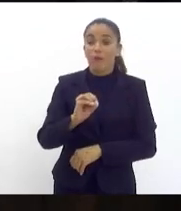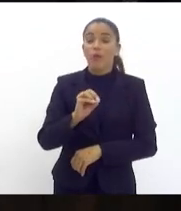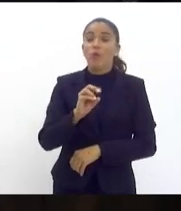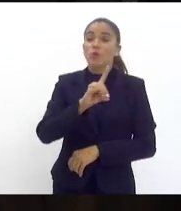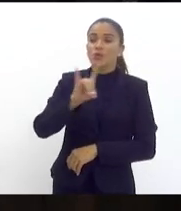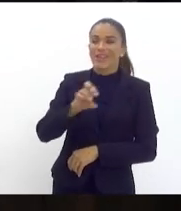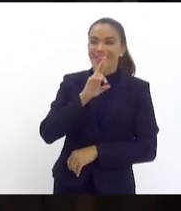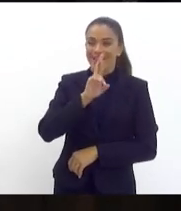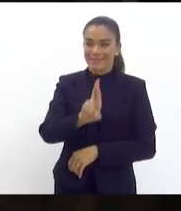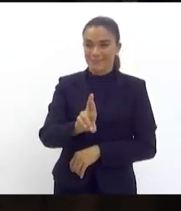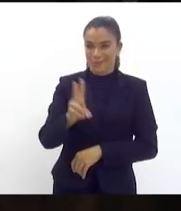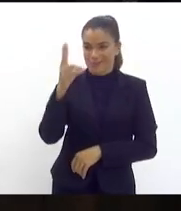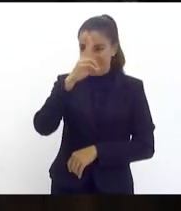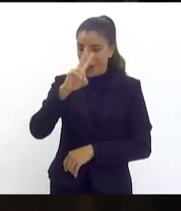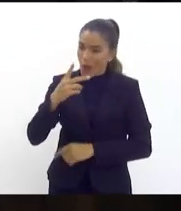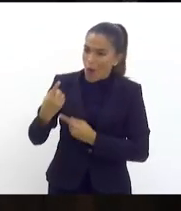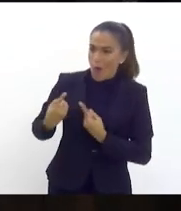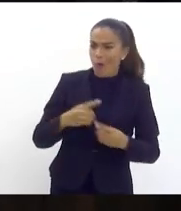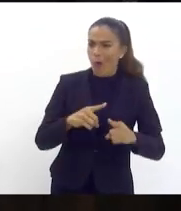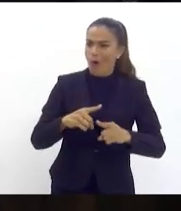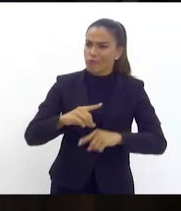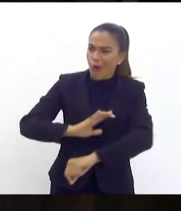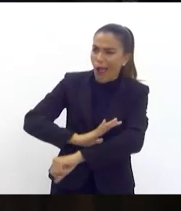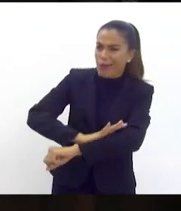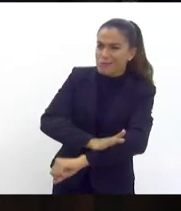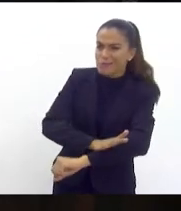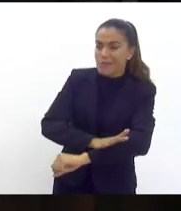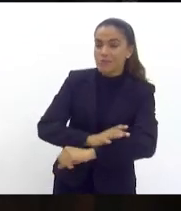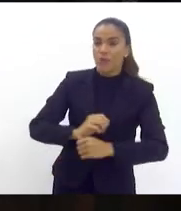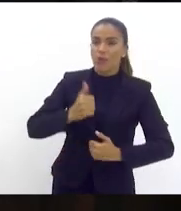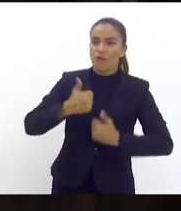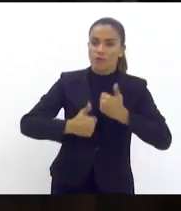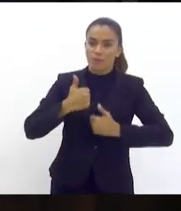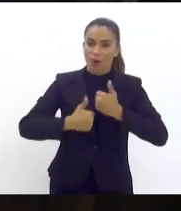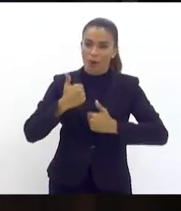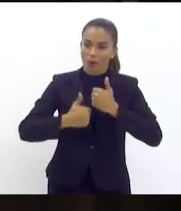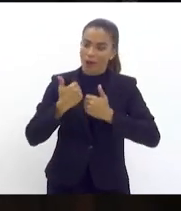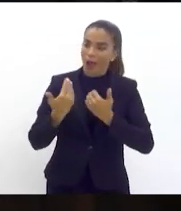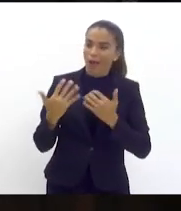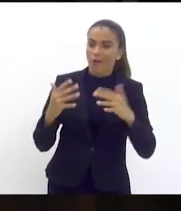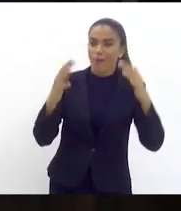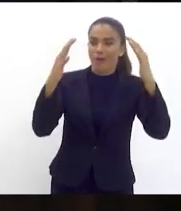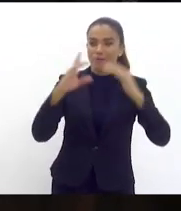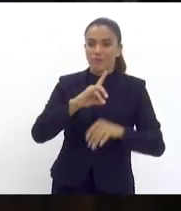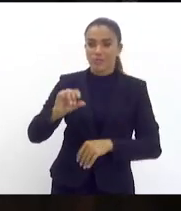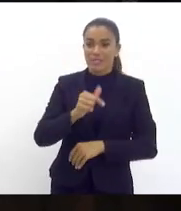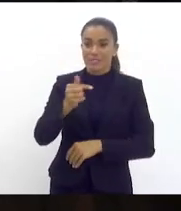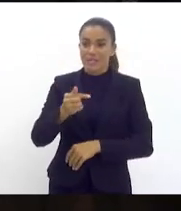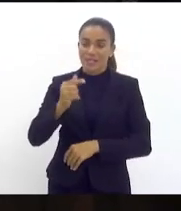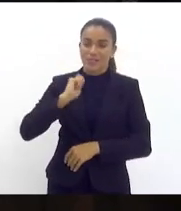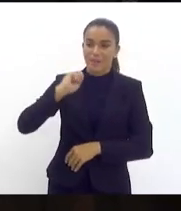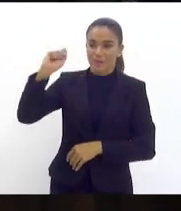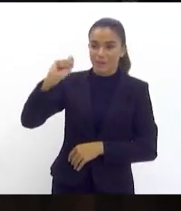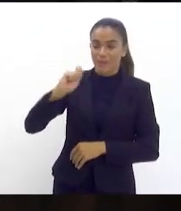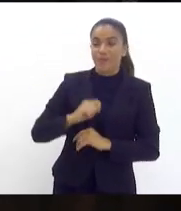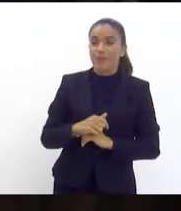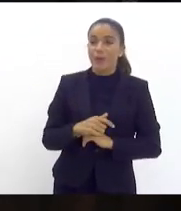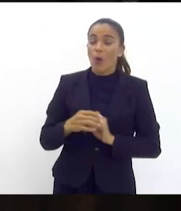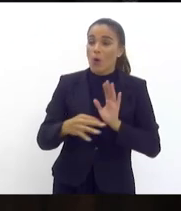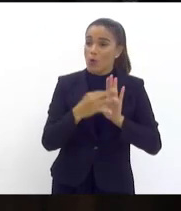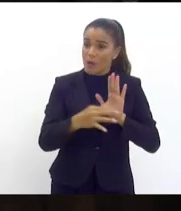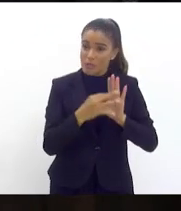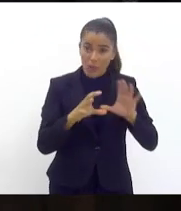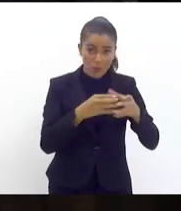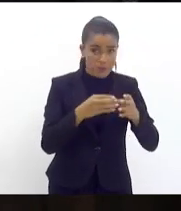Resposta Histórica contra o Racismo no Futebol, ao ser comemorado no dia 7 de abril. Pareceres das Comissões